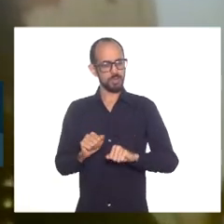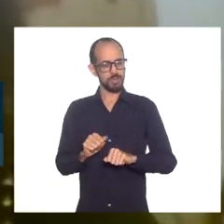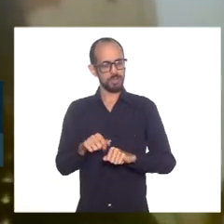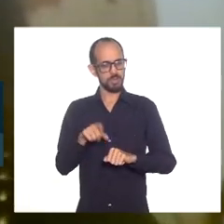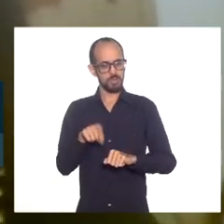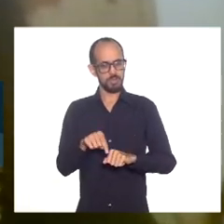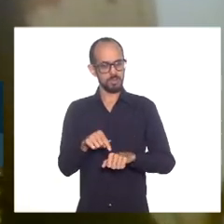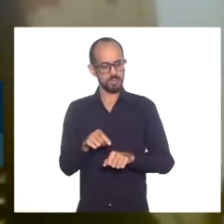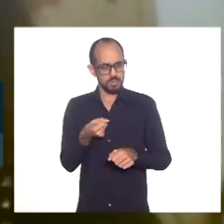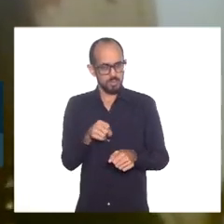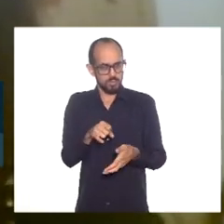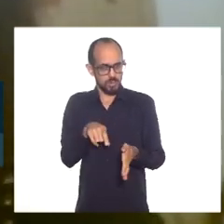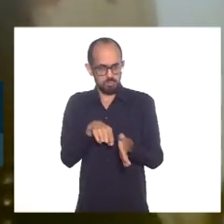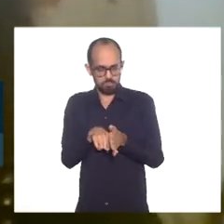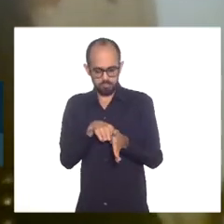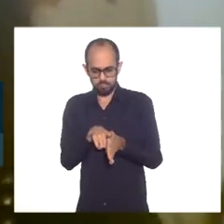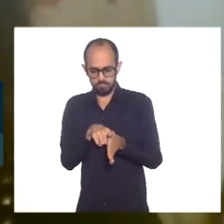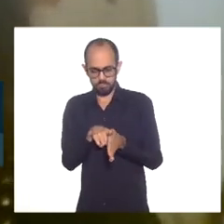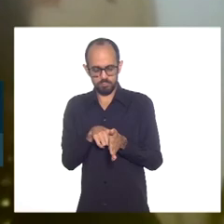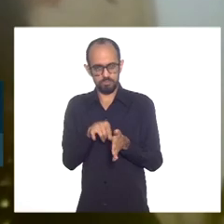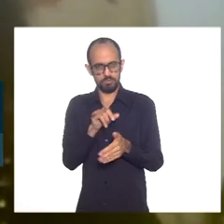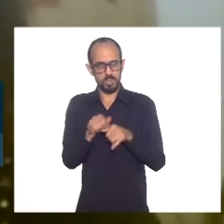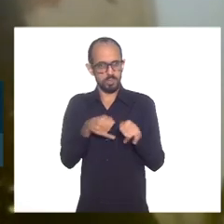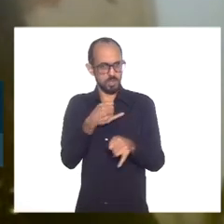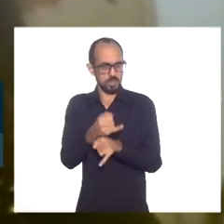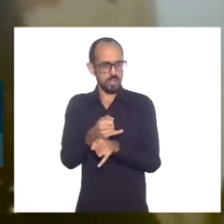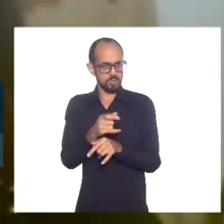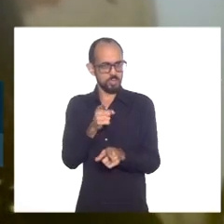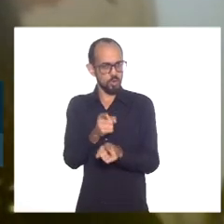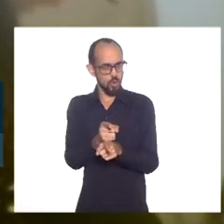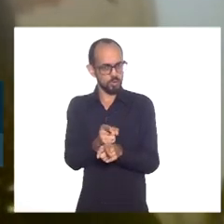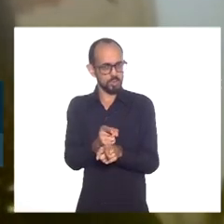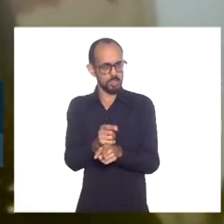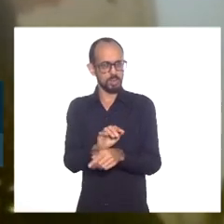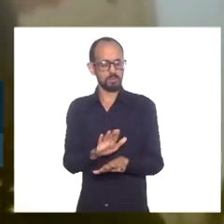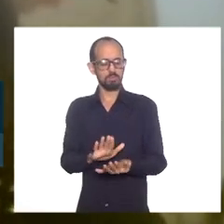na internet simples mostra isso, né? Então,